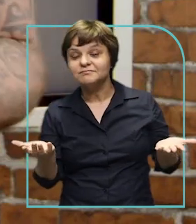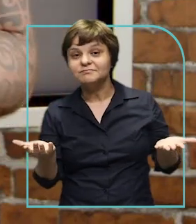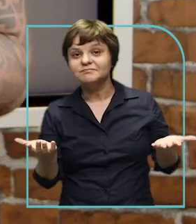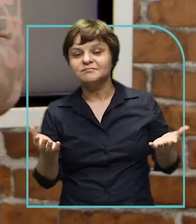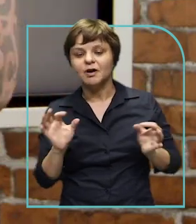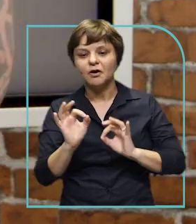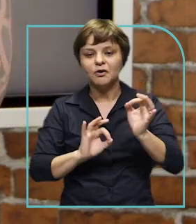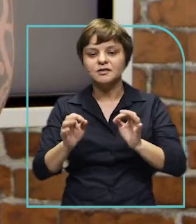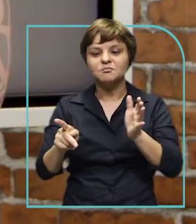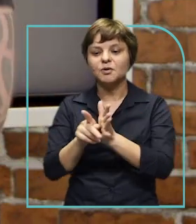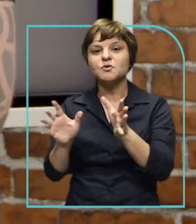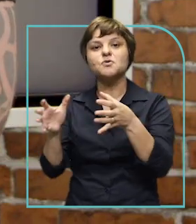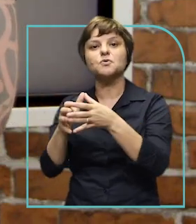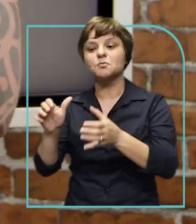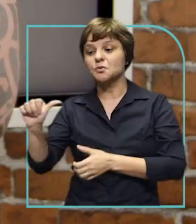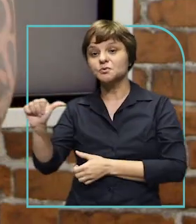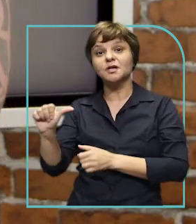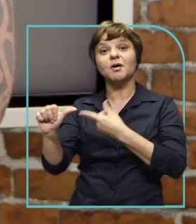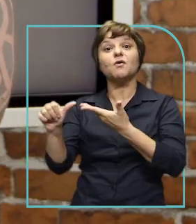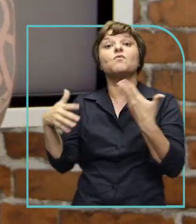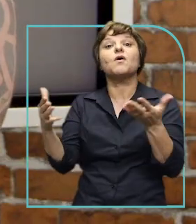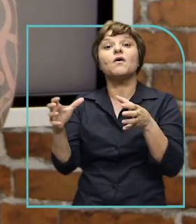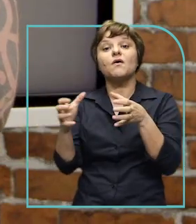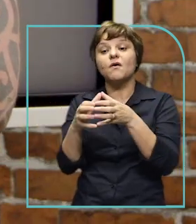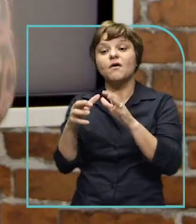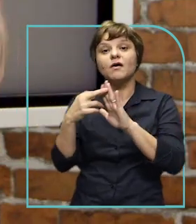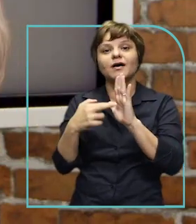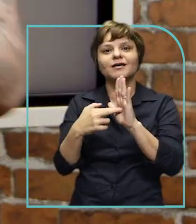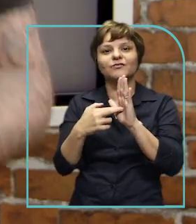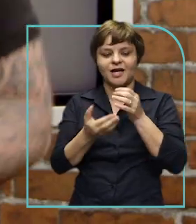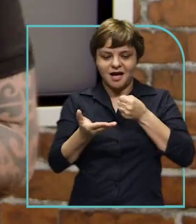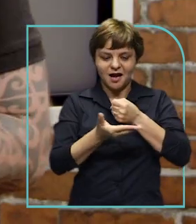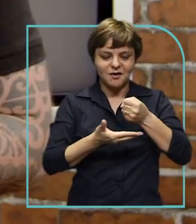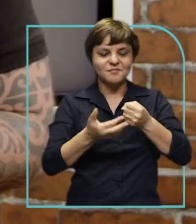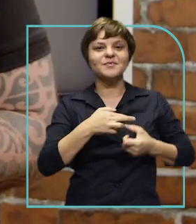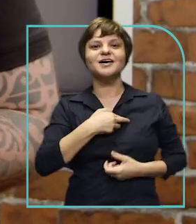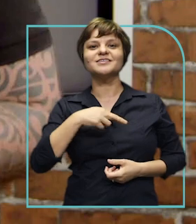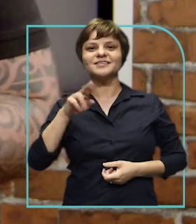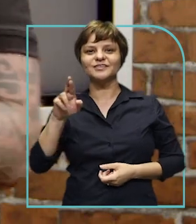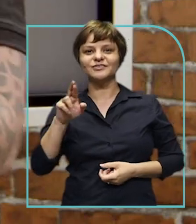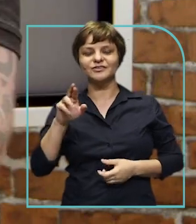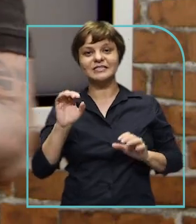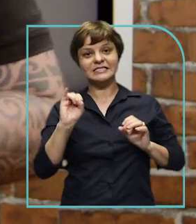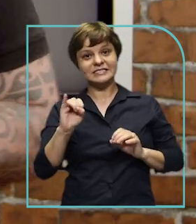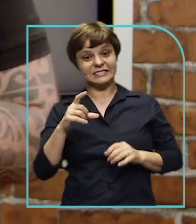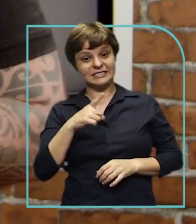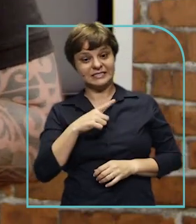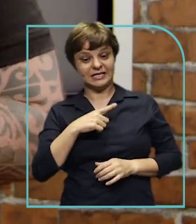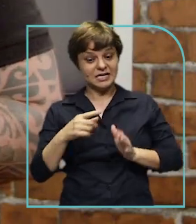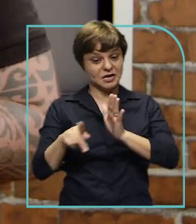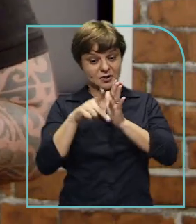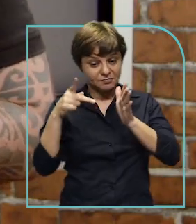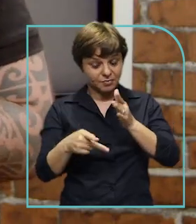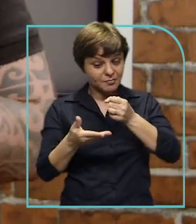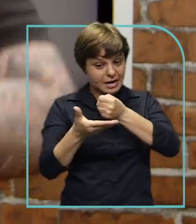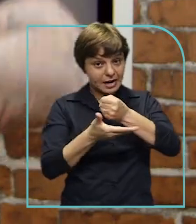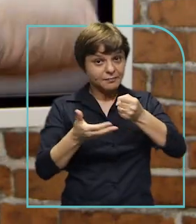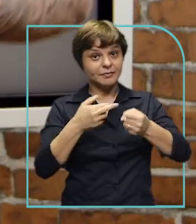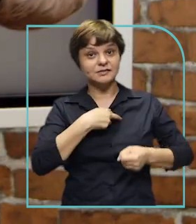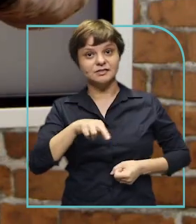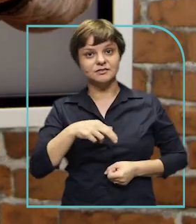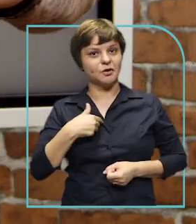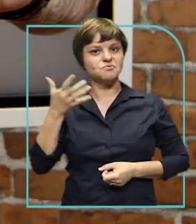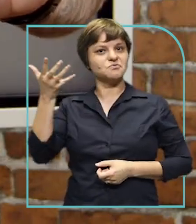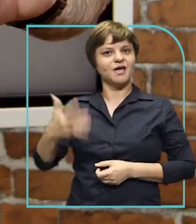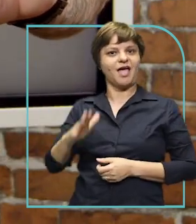é a regra para os talibãs? A regra para os talibãs é o fundamento religioso. Se isso faz sentido do fundamento religioso,